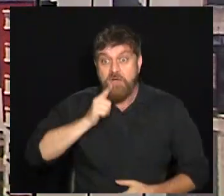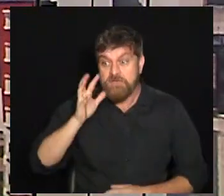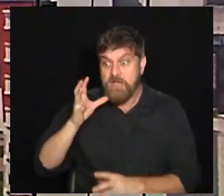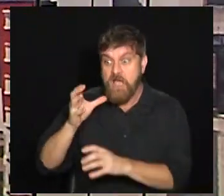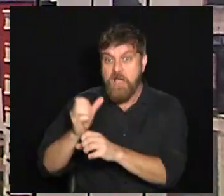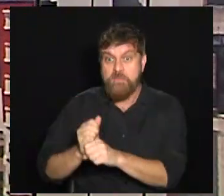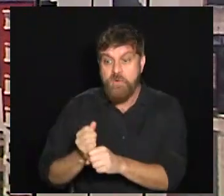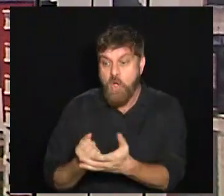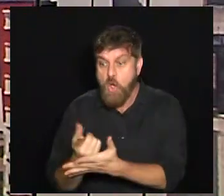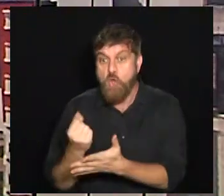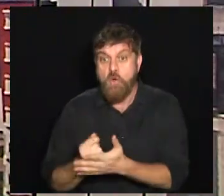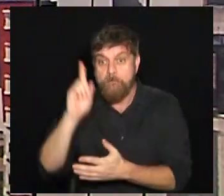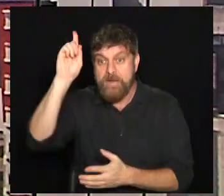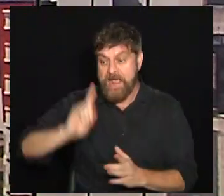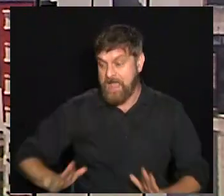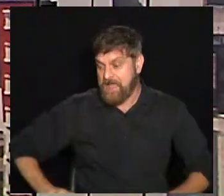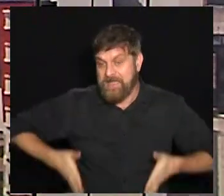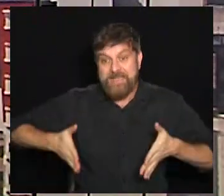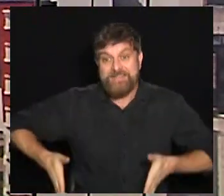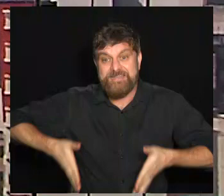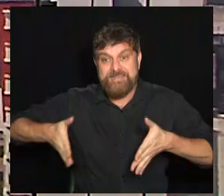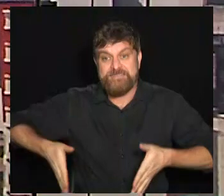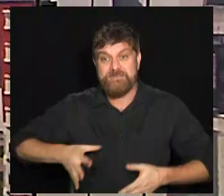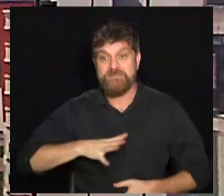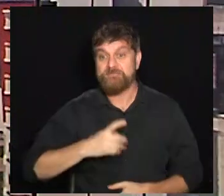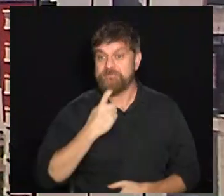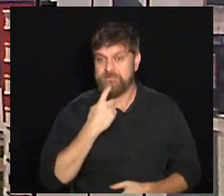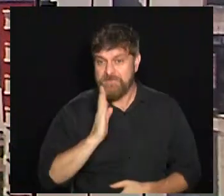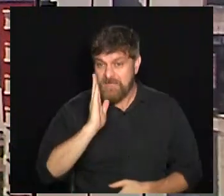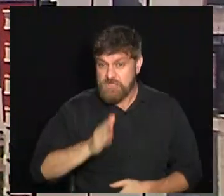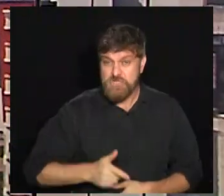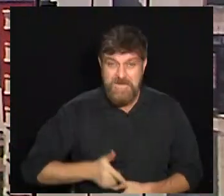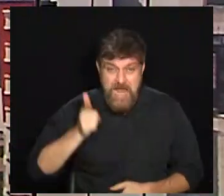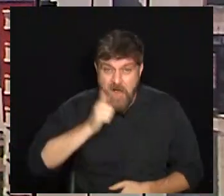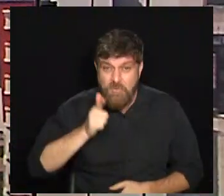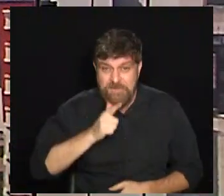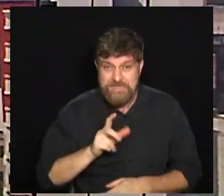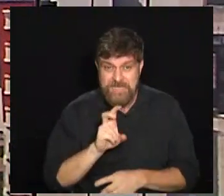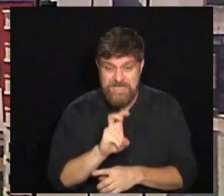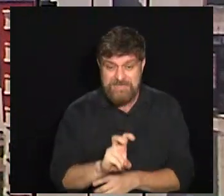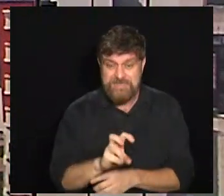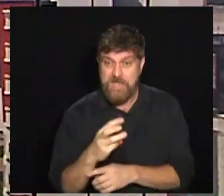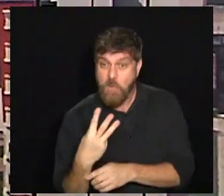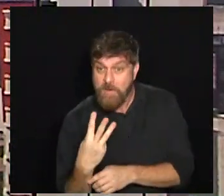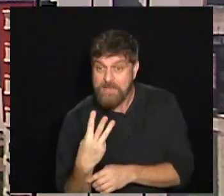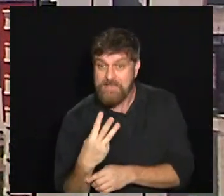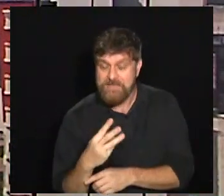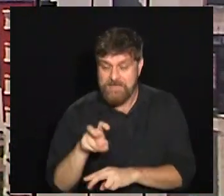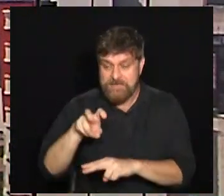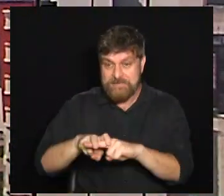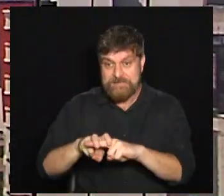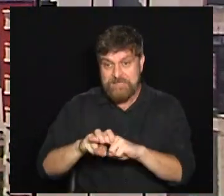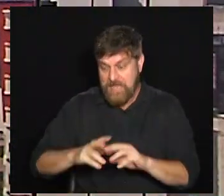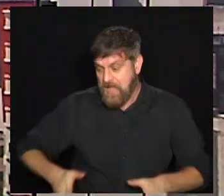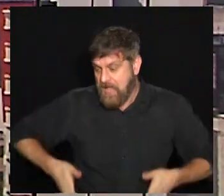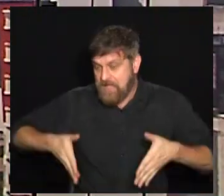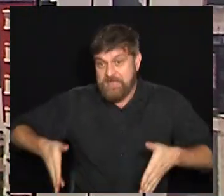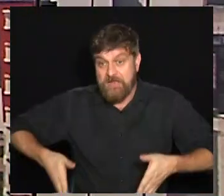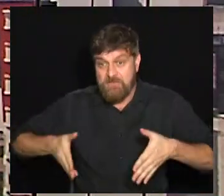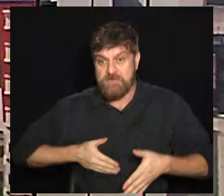para pessoas em Campinas. O projeto já conseguiu distribuir 53 cadeiras através